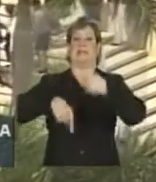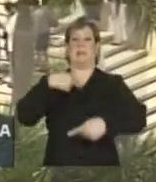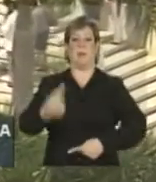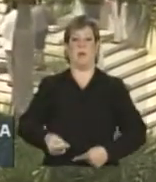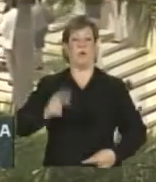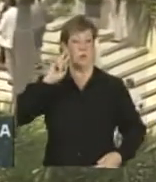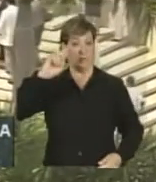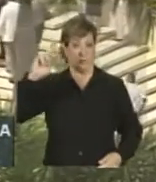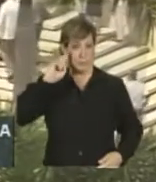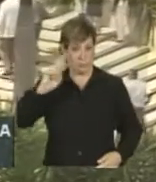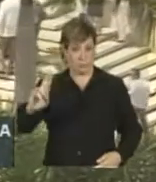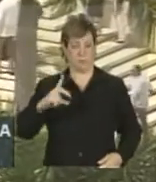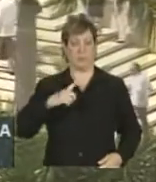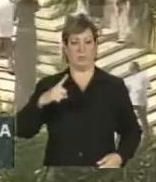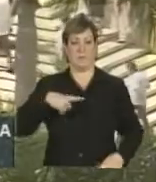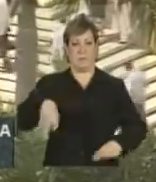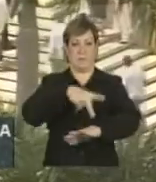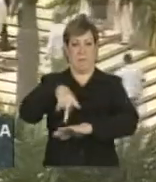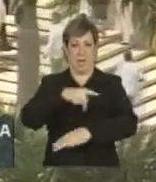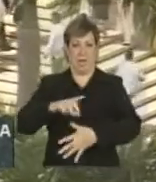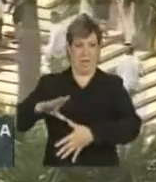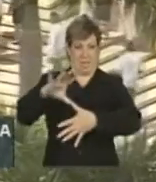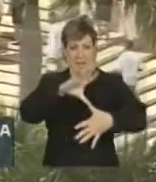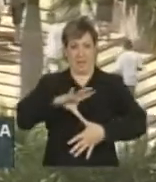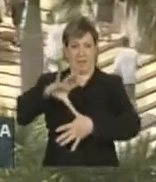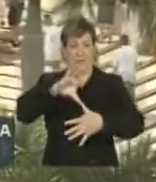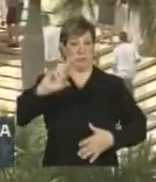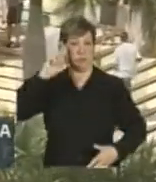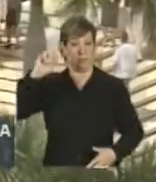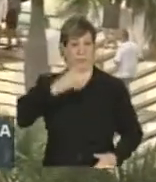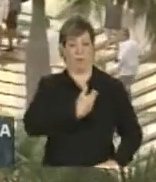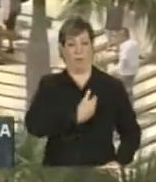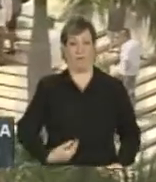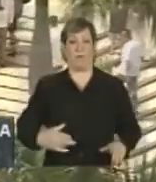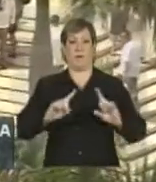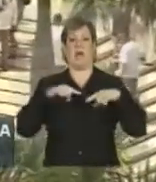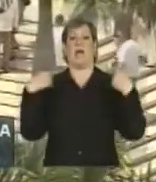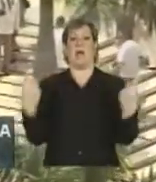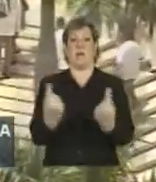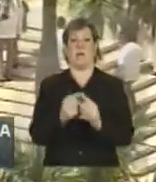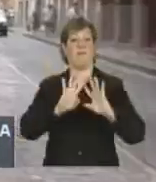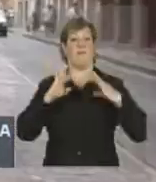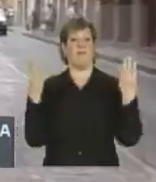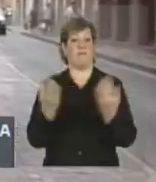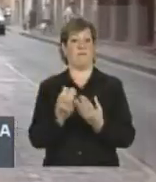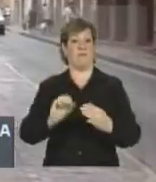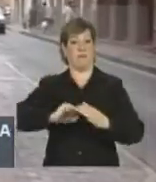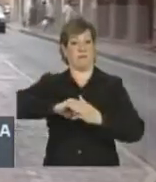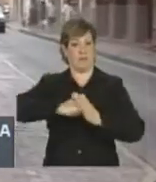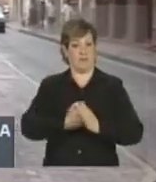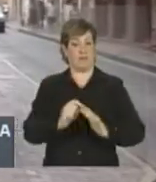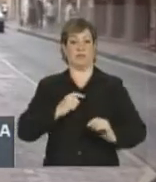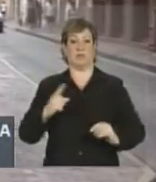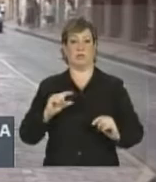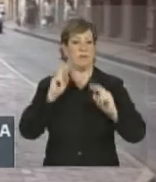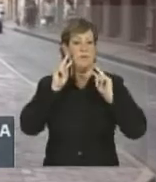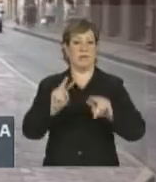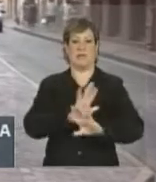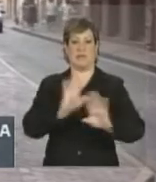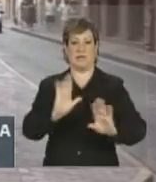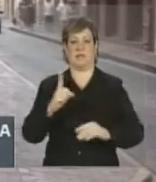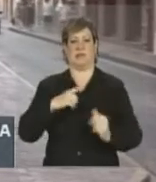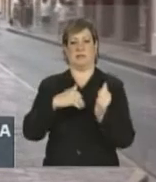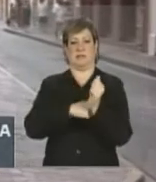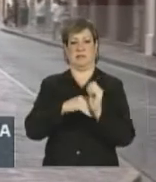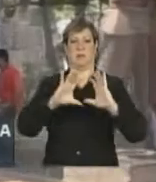líderes dos países das Américas e autoridades de governo se reuniram a portas fechadas. Ao retornarem ao hotel onde a